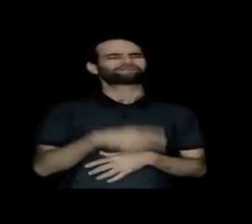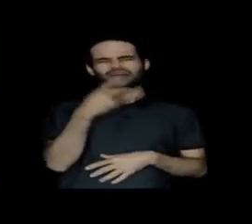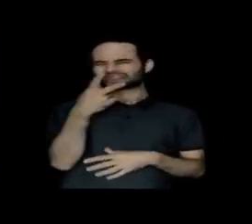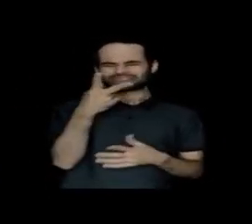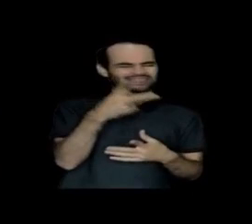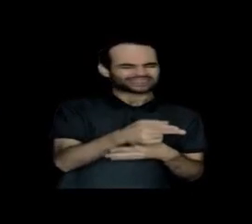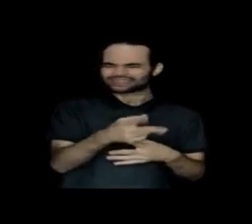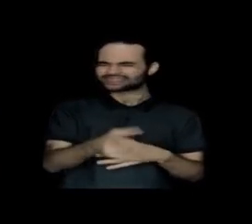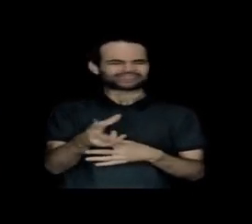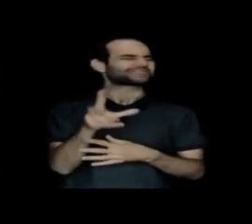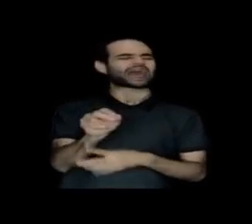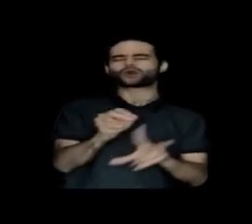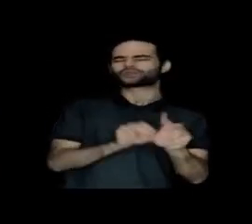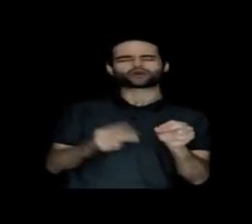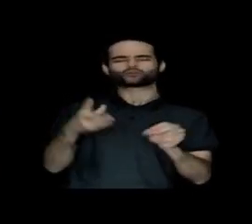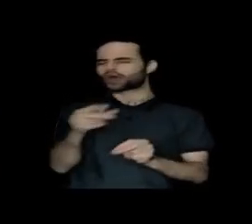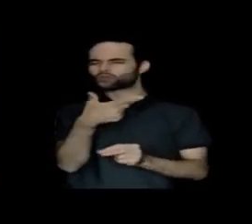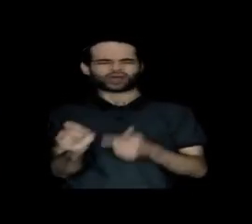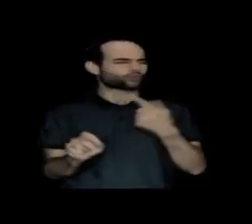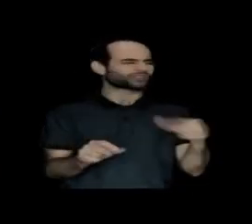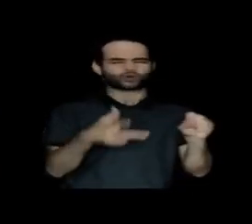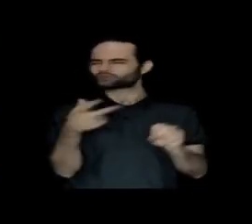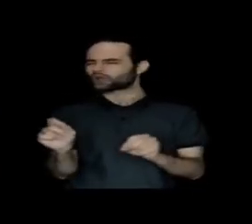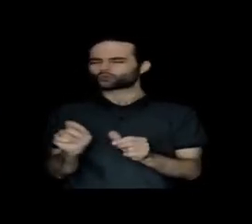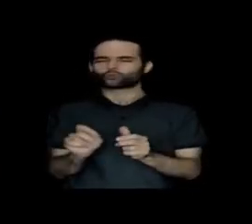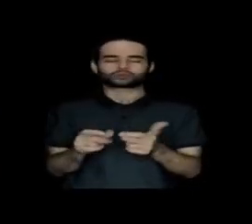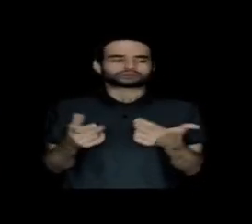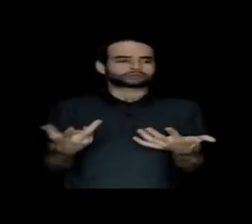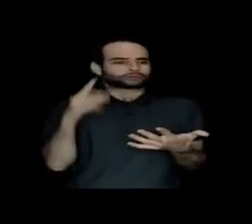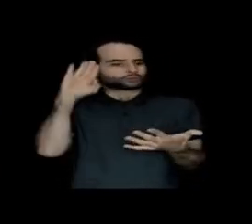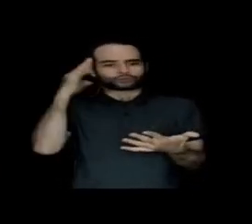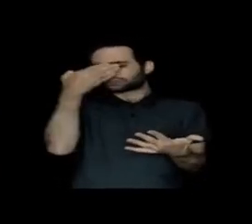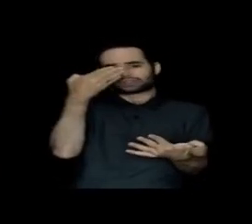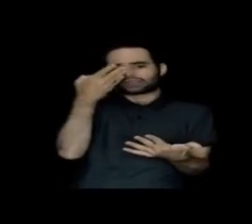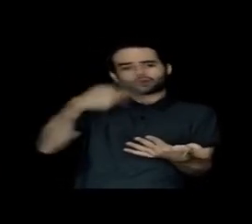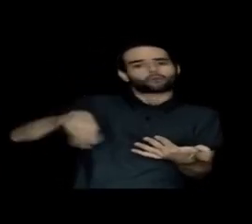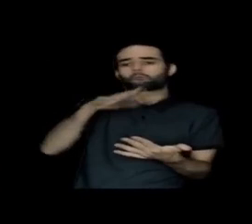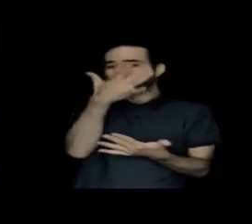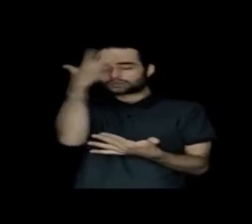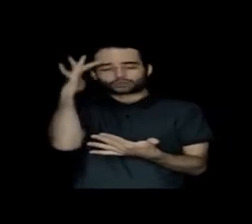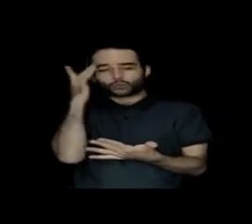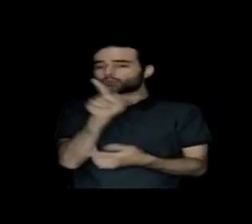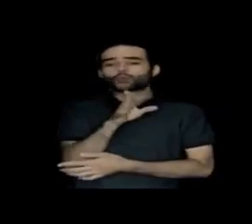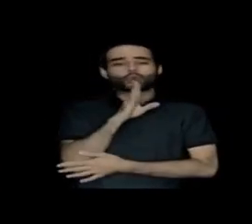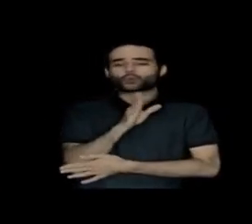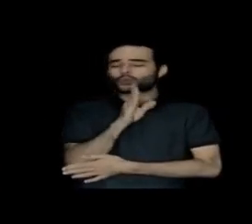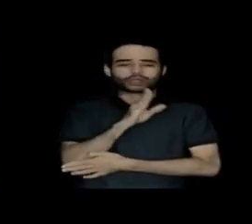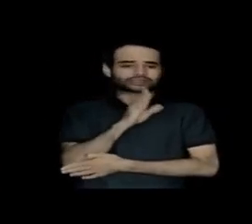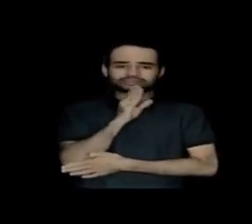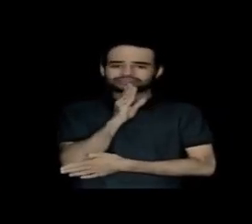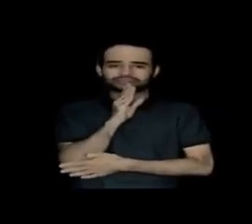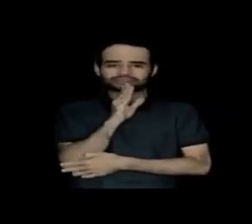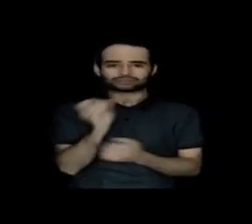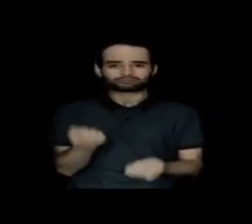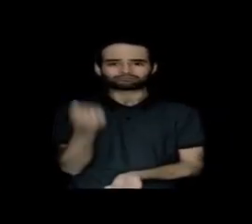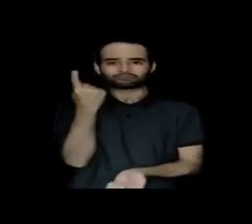para Salvador e foram muitos nãos em Salvador. A surdo-cegueira era muito desconhecida na